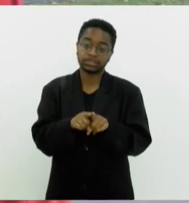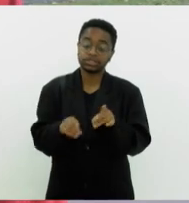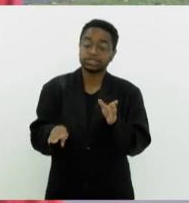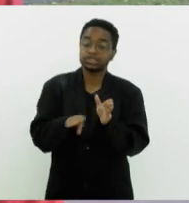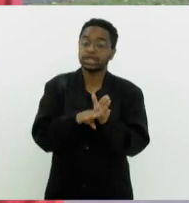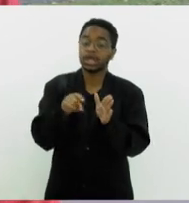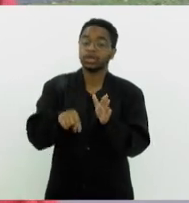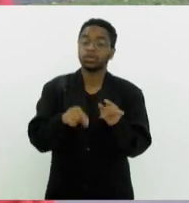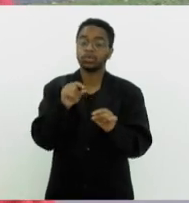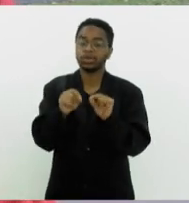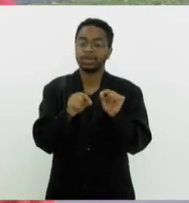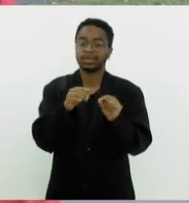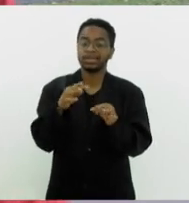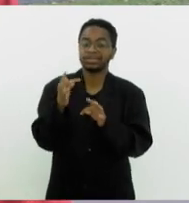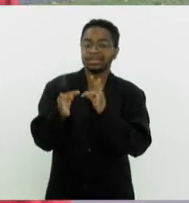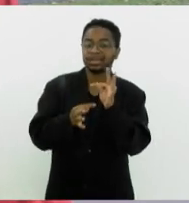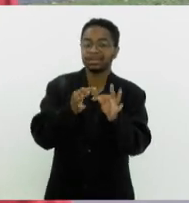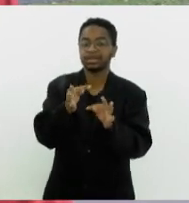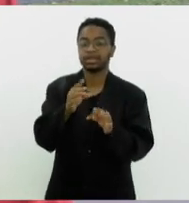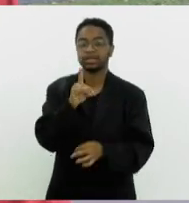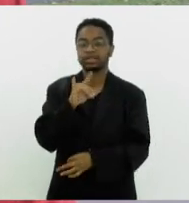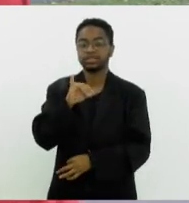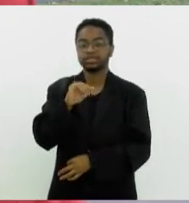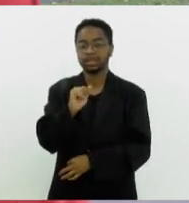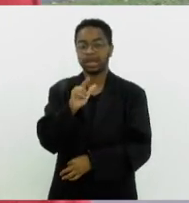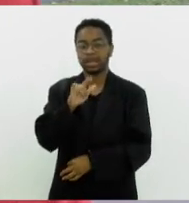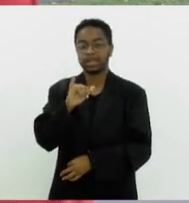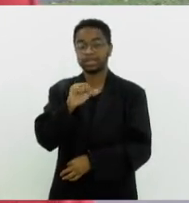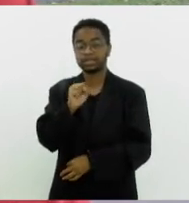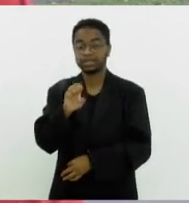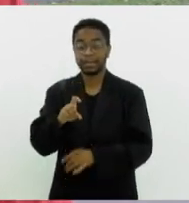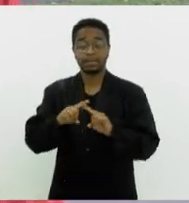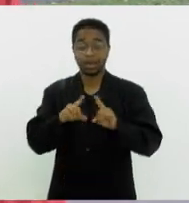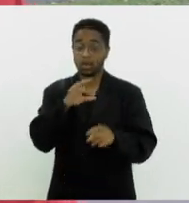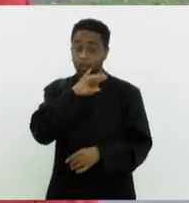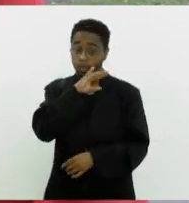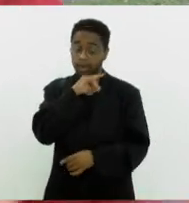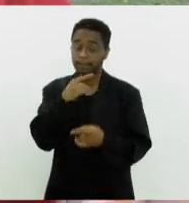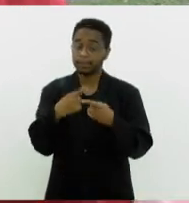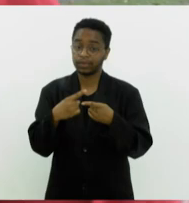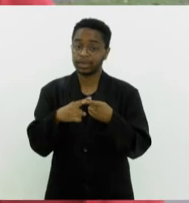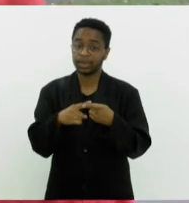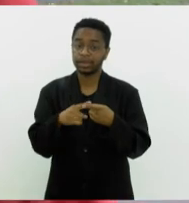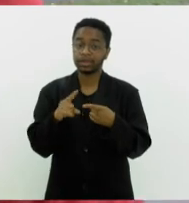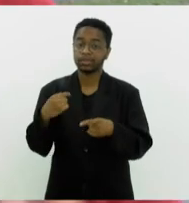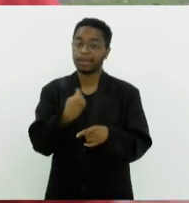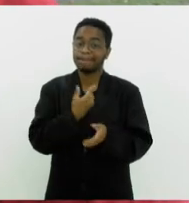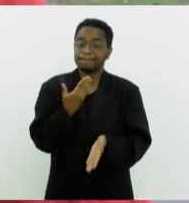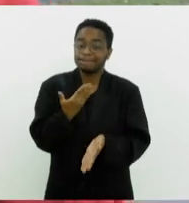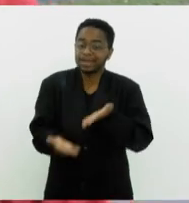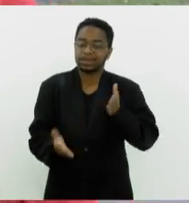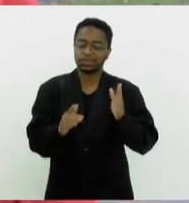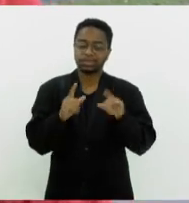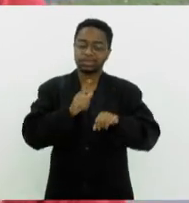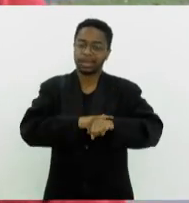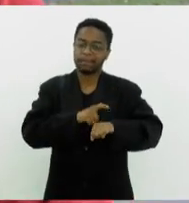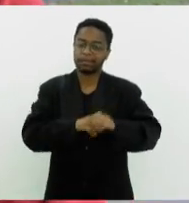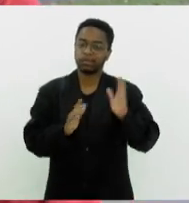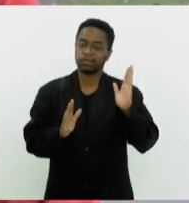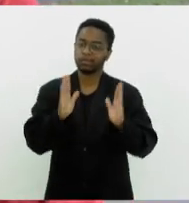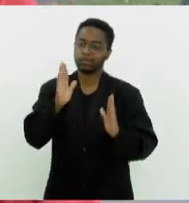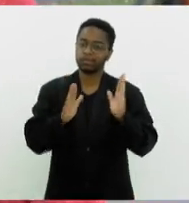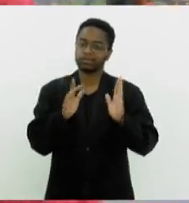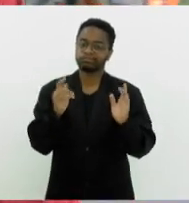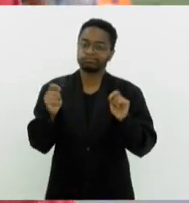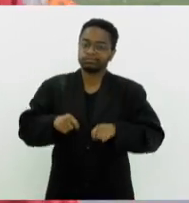chama, para fazer o tratamento da diálise. E isso é ruim, porque a gente perdeu esse espaço de tempo da gente poder tratar